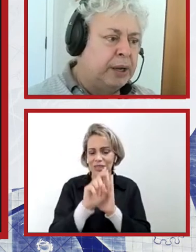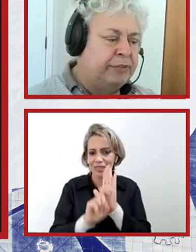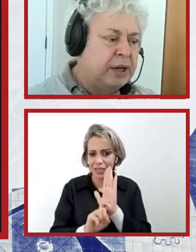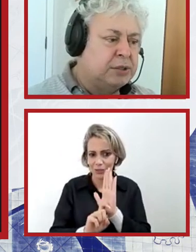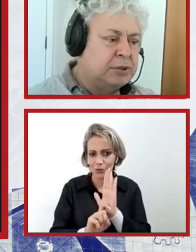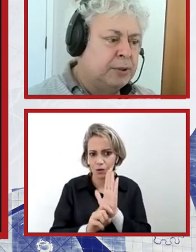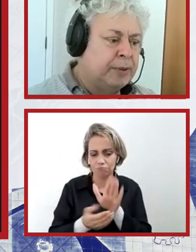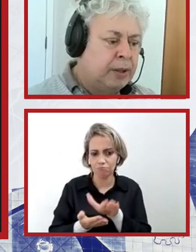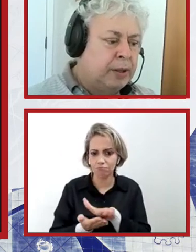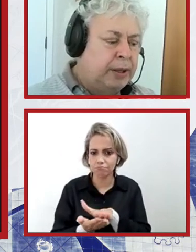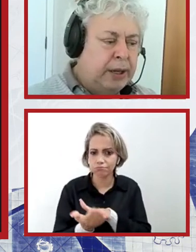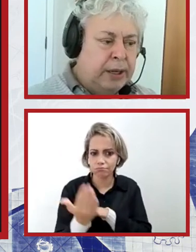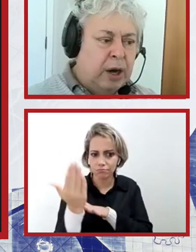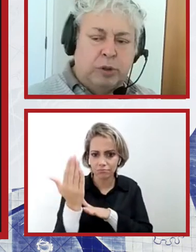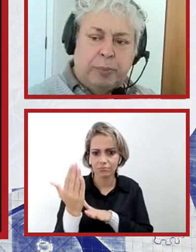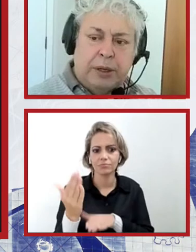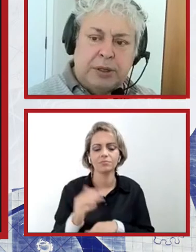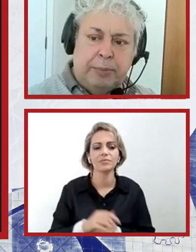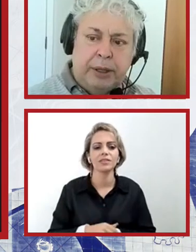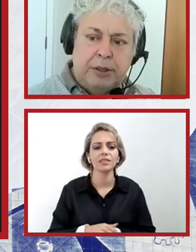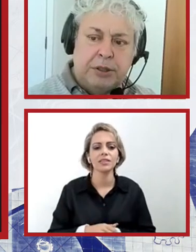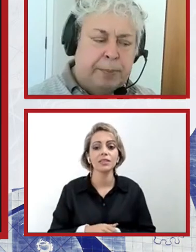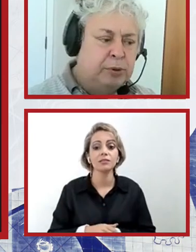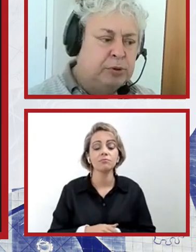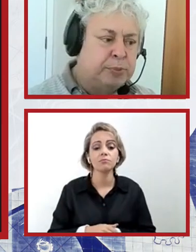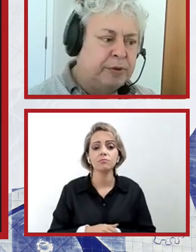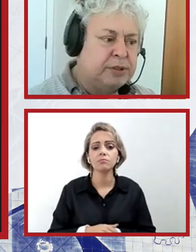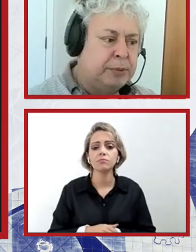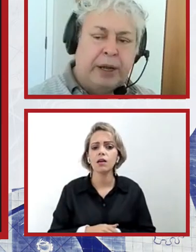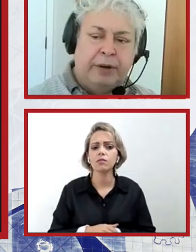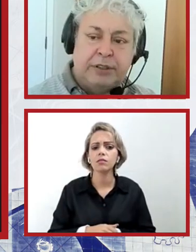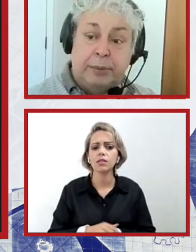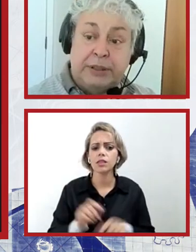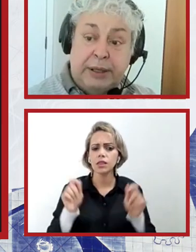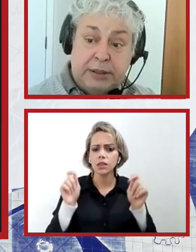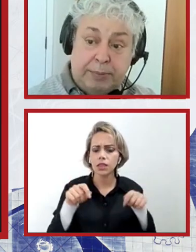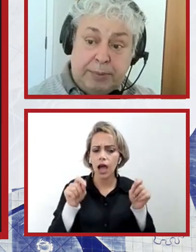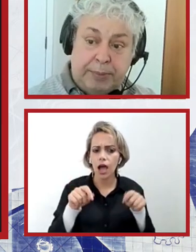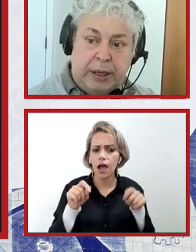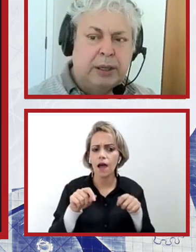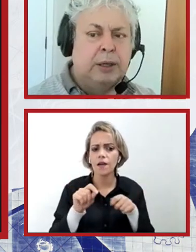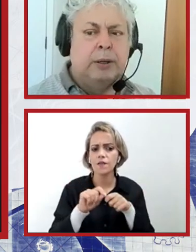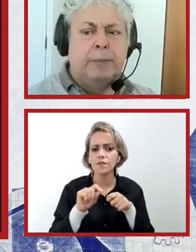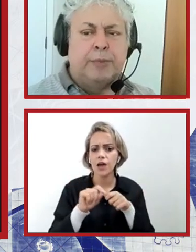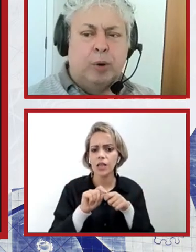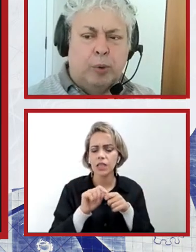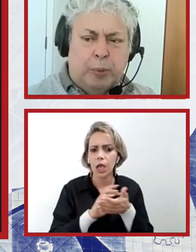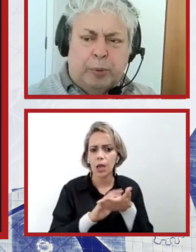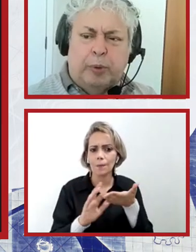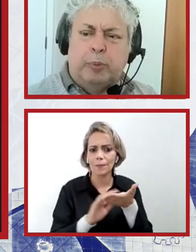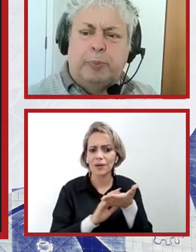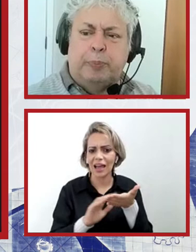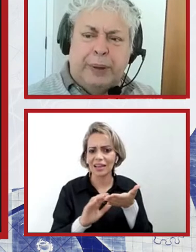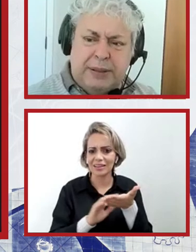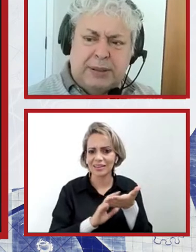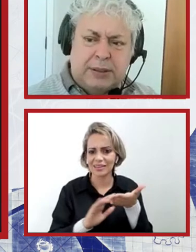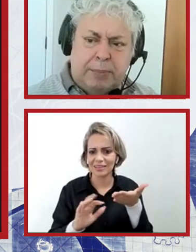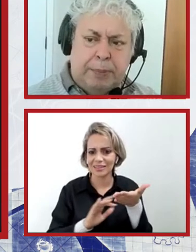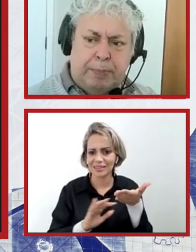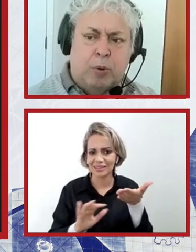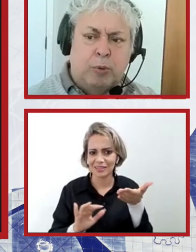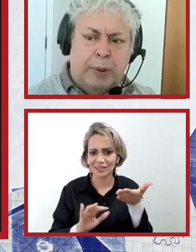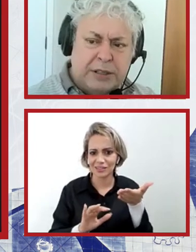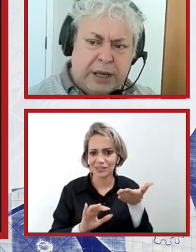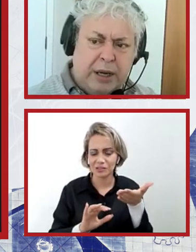texto no Braille Fácil e ele automaticamente já produz para você em braille, você não precisa nem saber braille. Ou